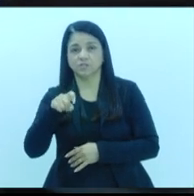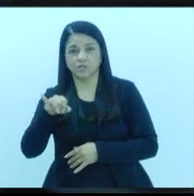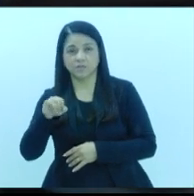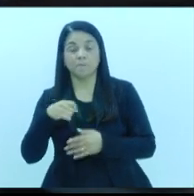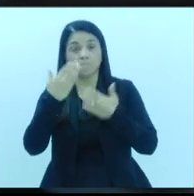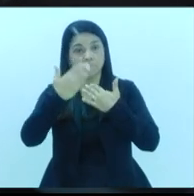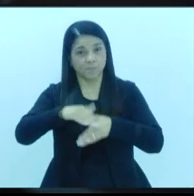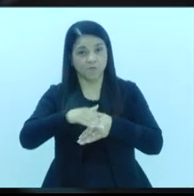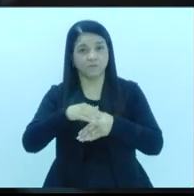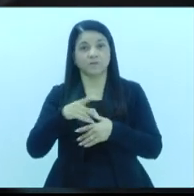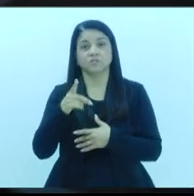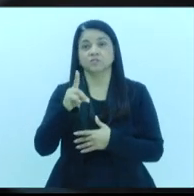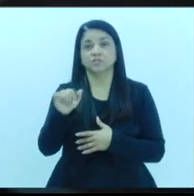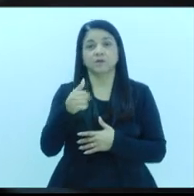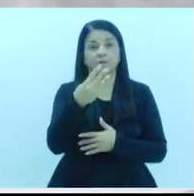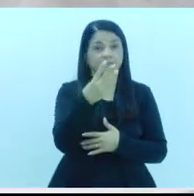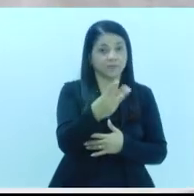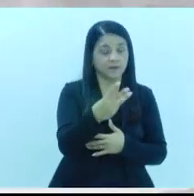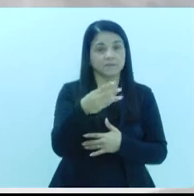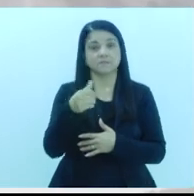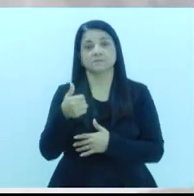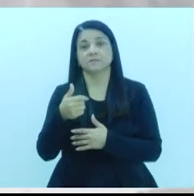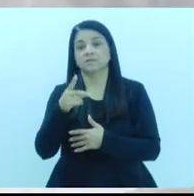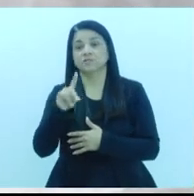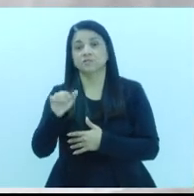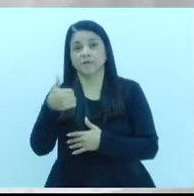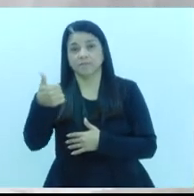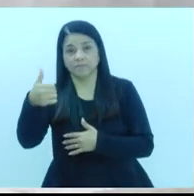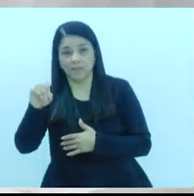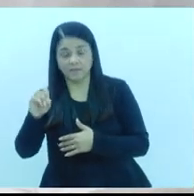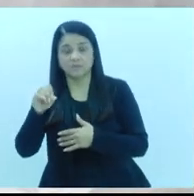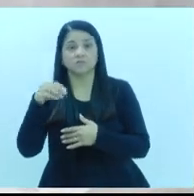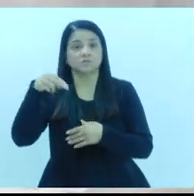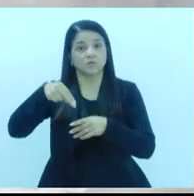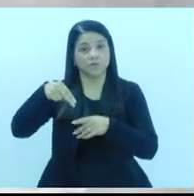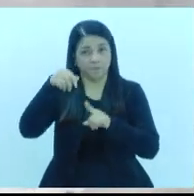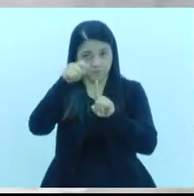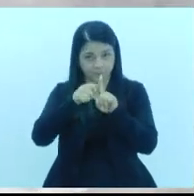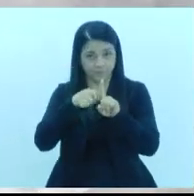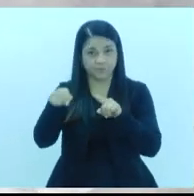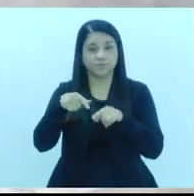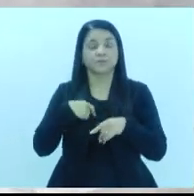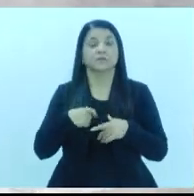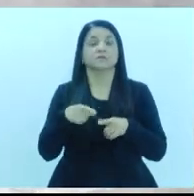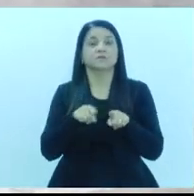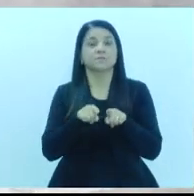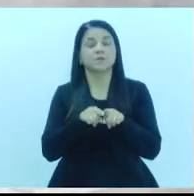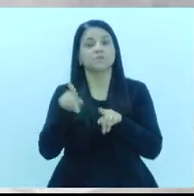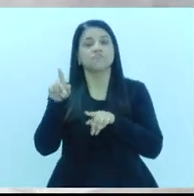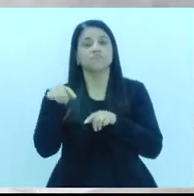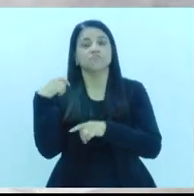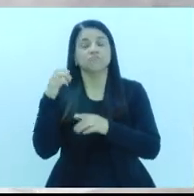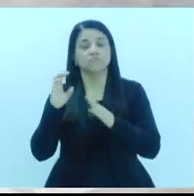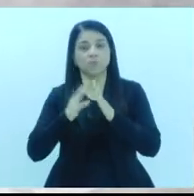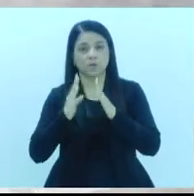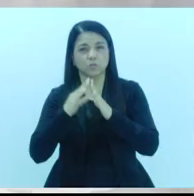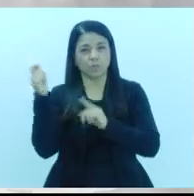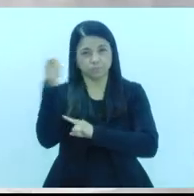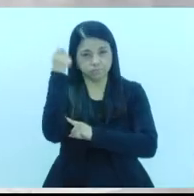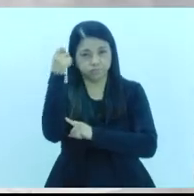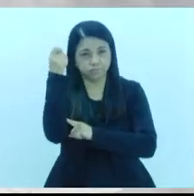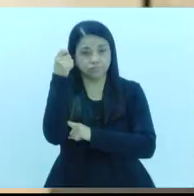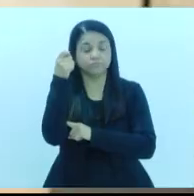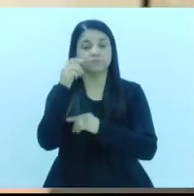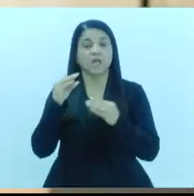dias 3 e 10 de novembro, nos 27 estados e no Distrito Federal. Os moradores do Rio Grande do Sul terão um prazo extra para